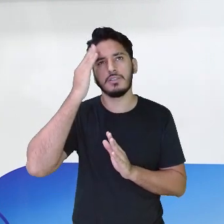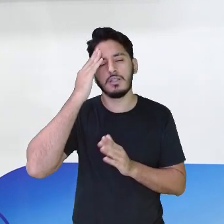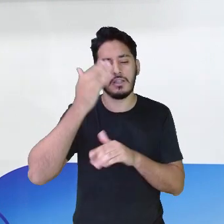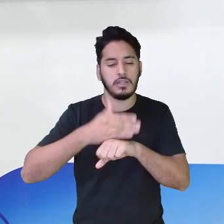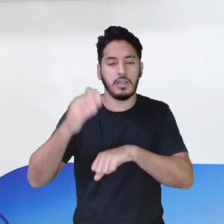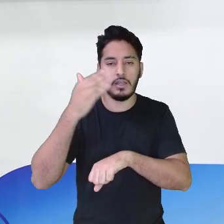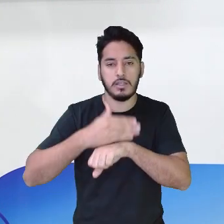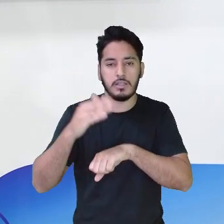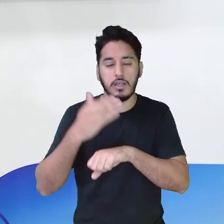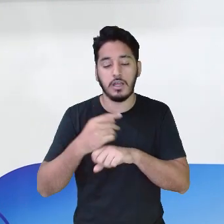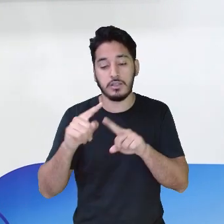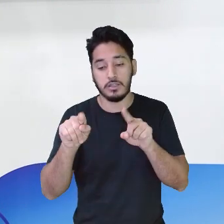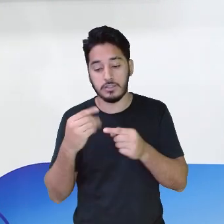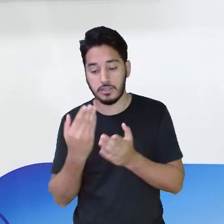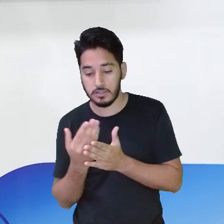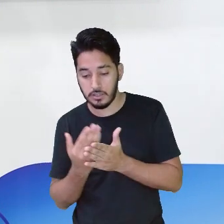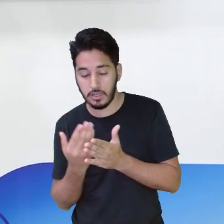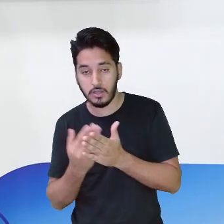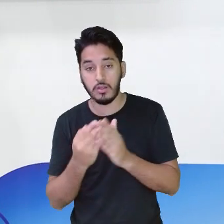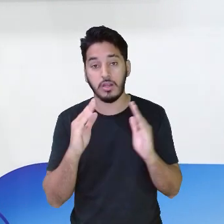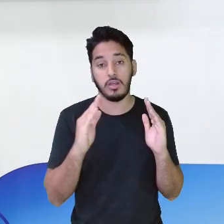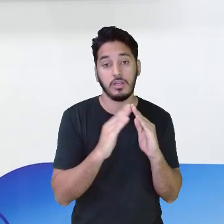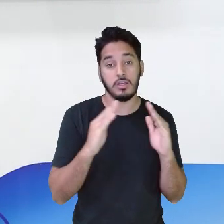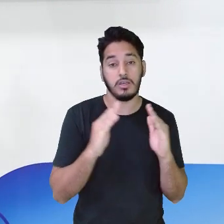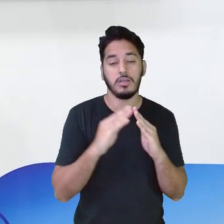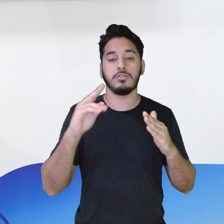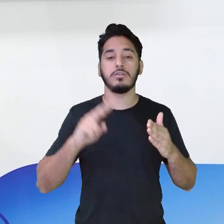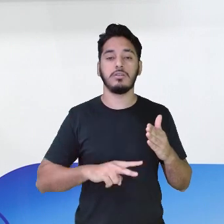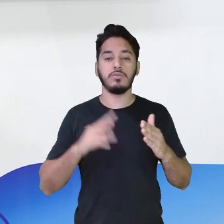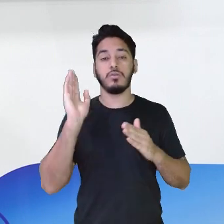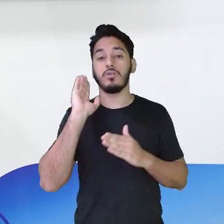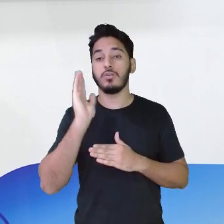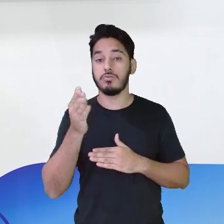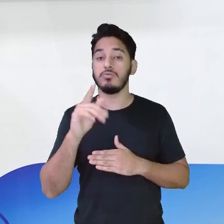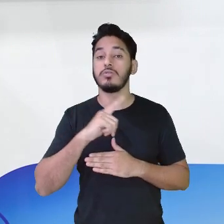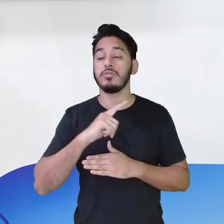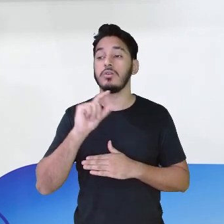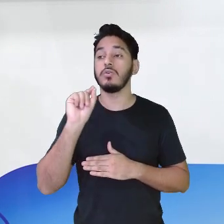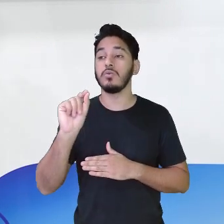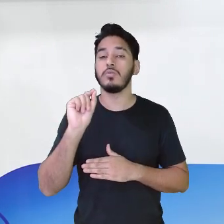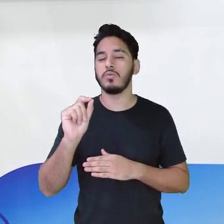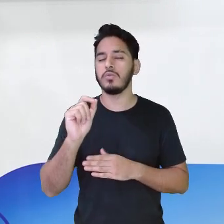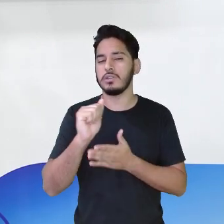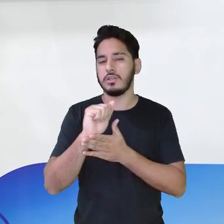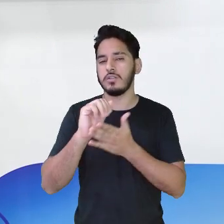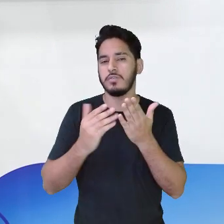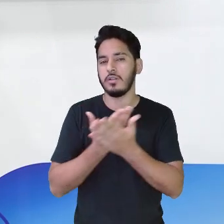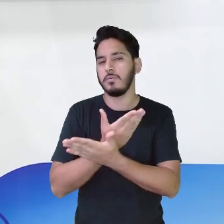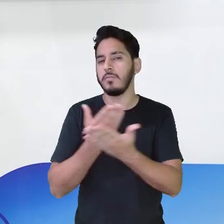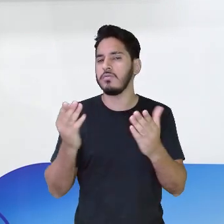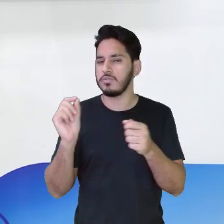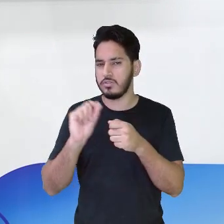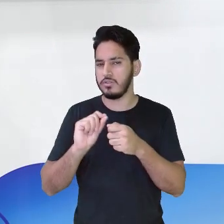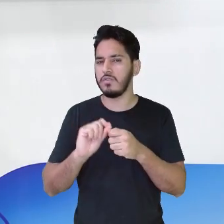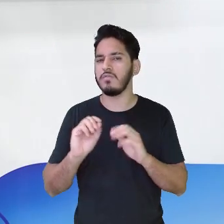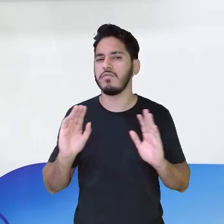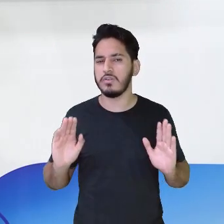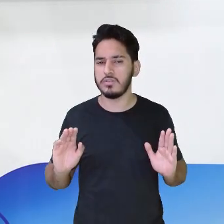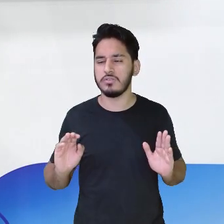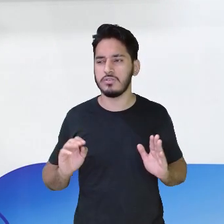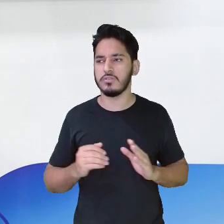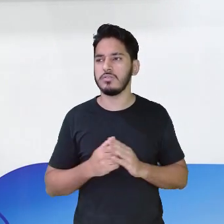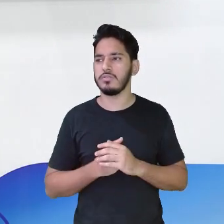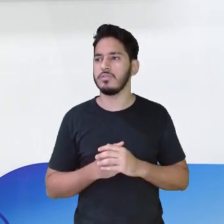bastante, tanto na sala de aula quanto em casa, essa leitura. E eu já deixo esse exercíciozinho para vocês trabalharem